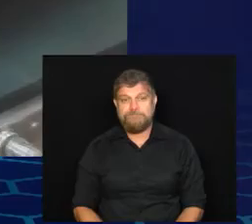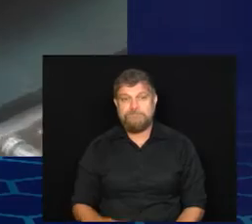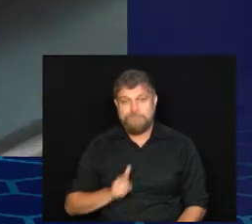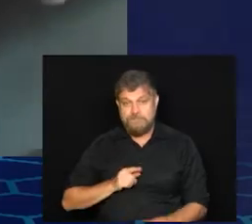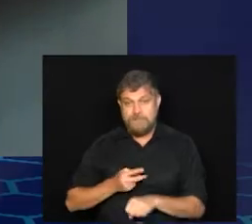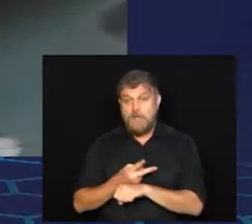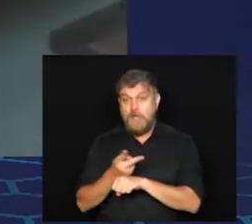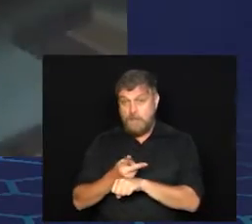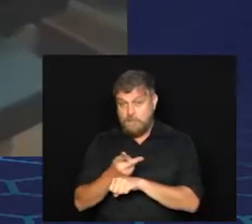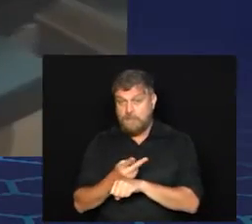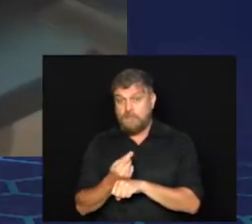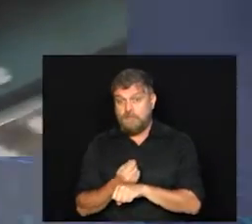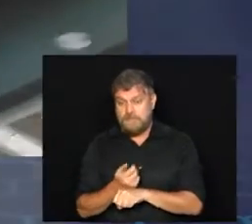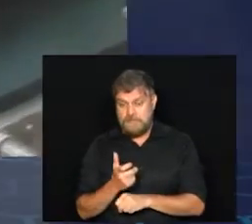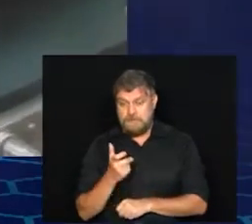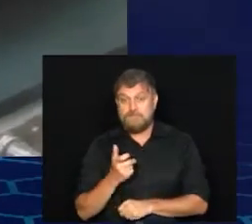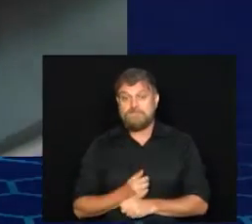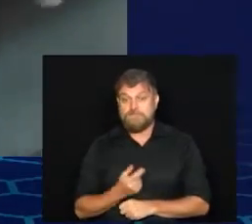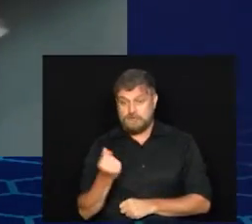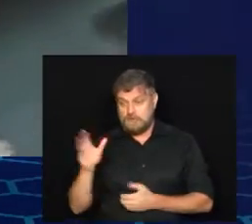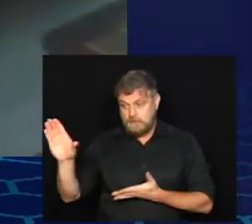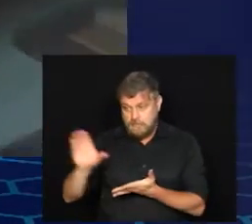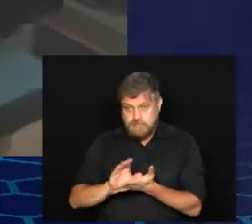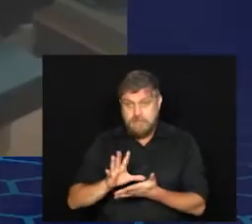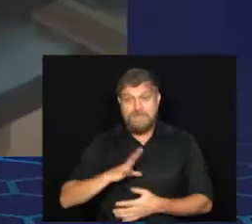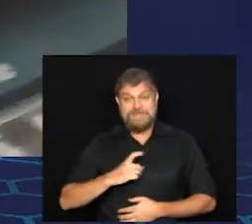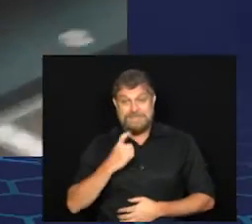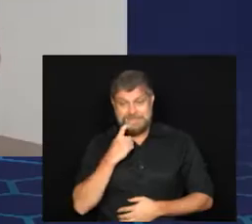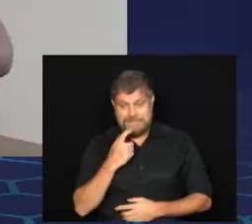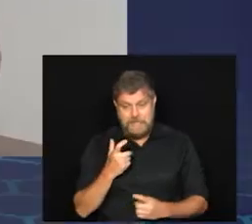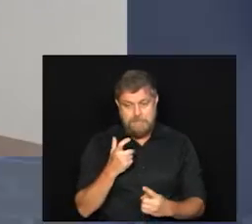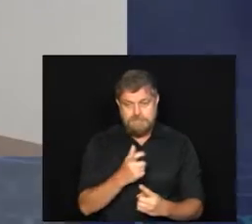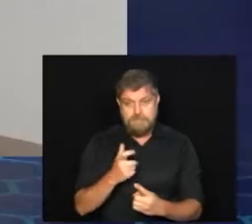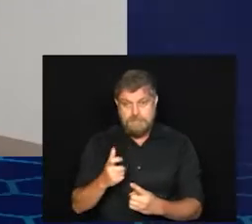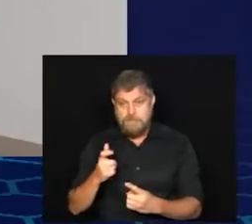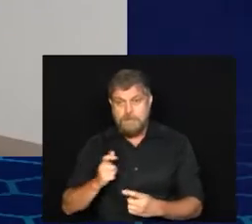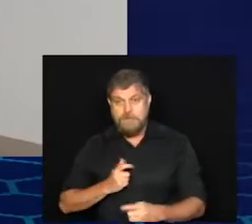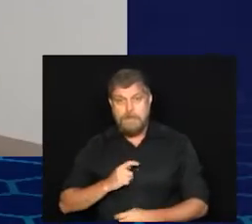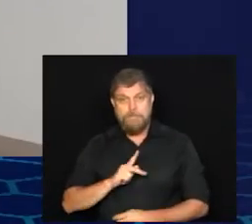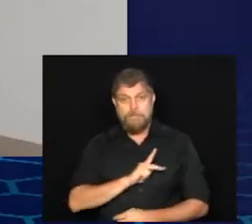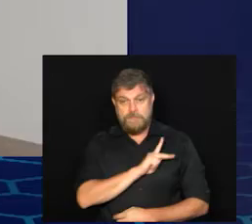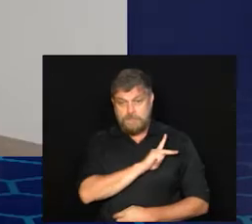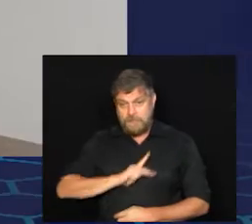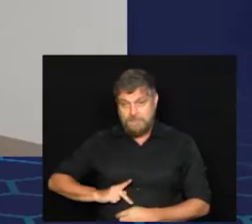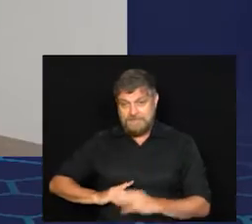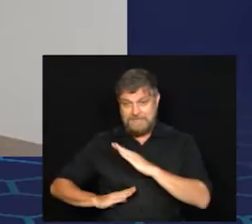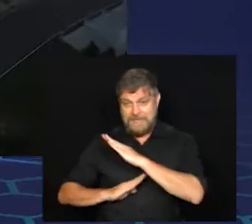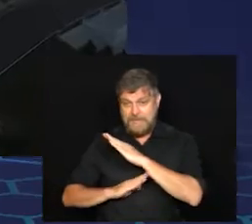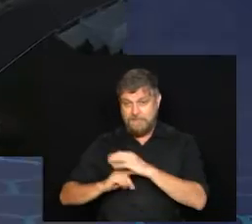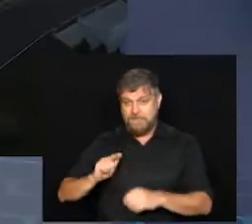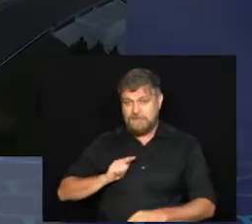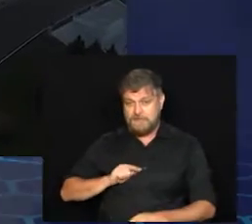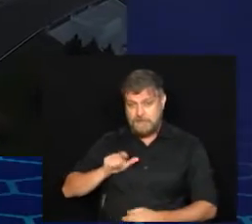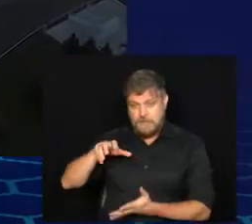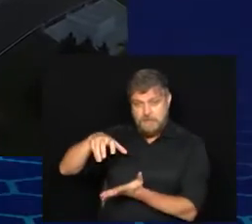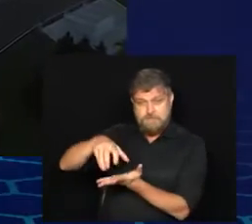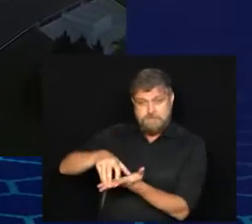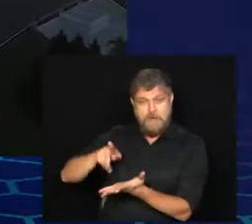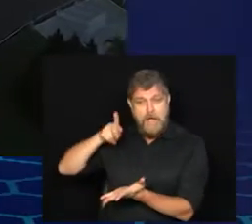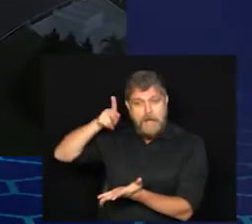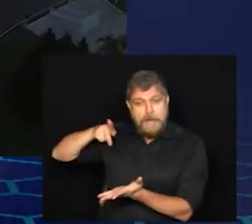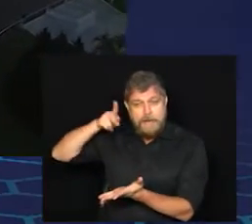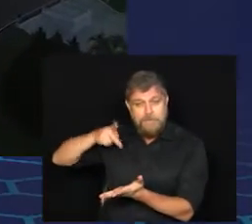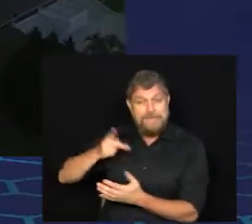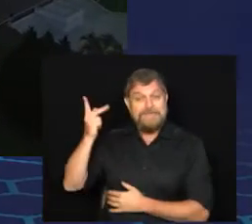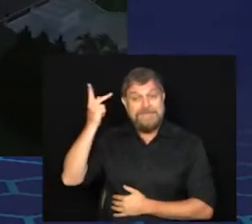de recursos contra a Covid-19 para a cidade de Campinas, presidente da Câmara Zé Carlos será recebido no Palácio dos